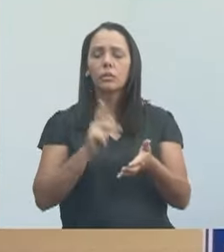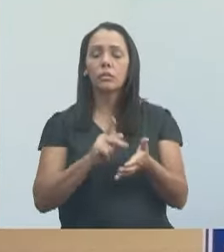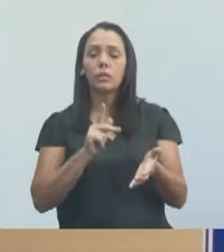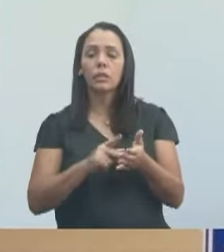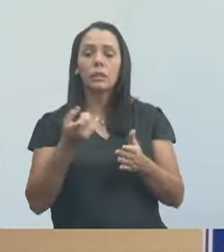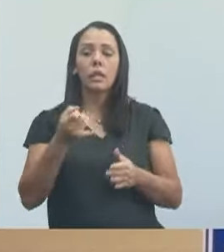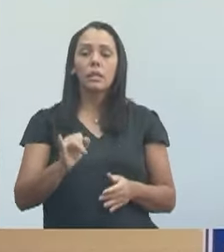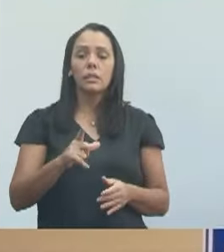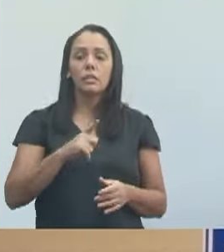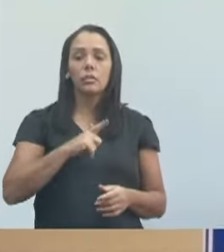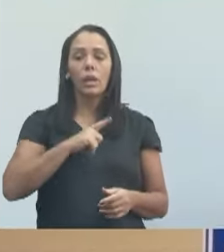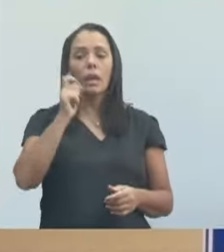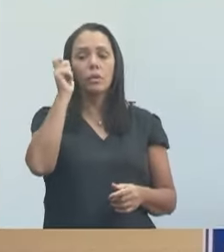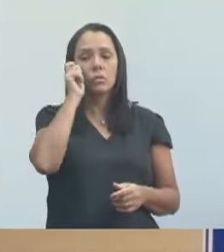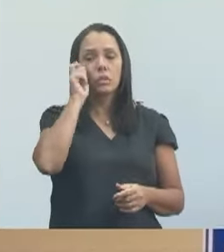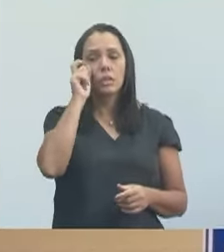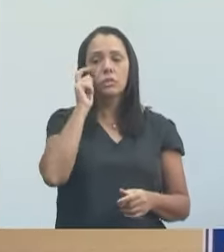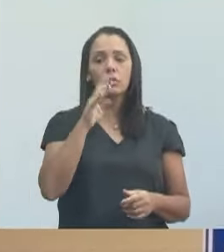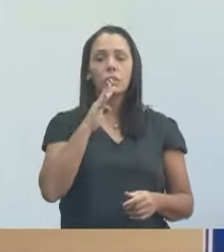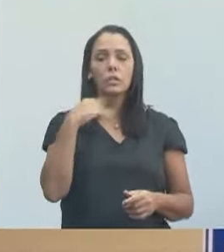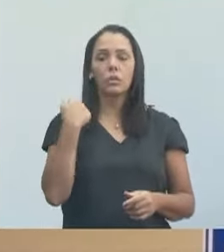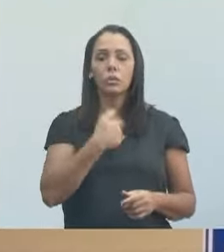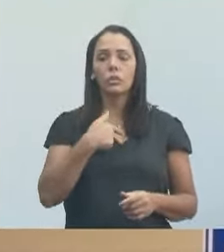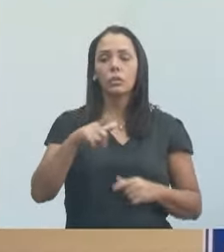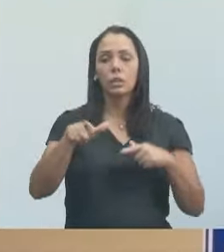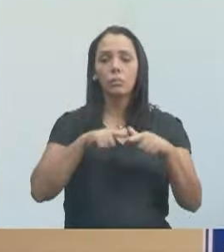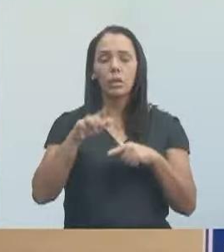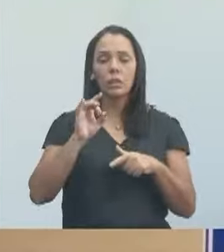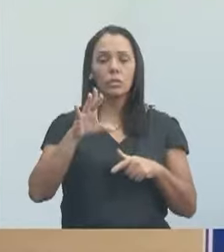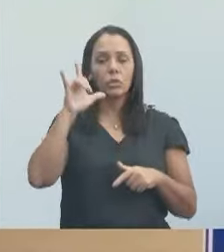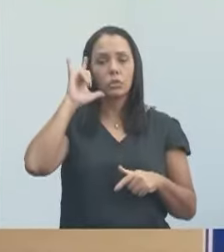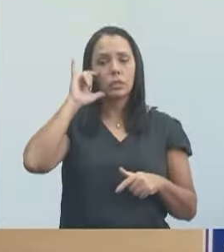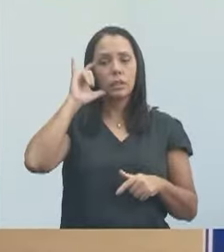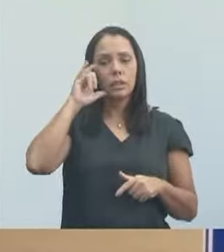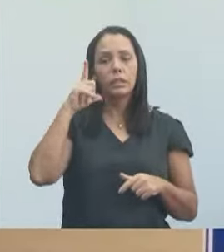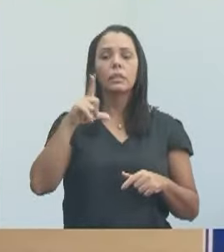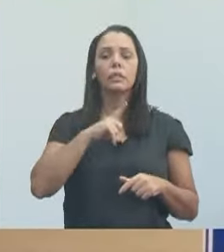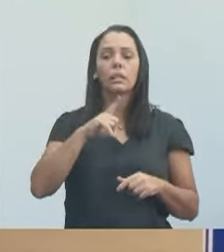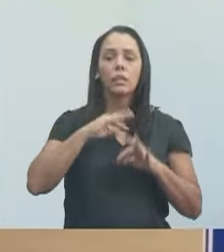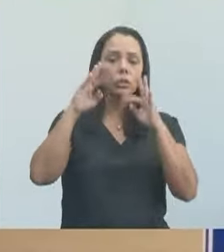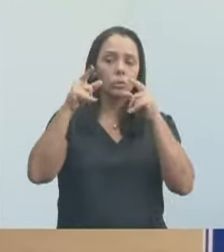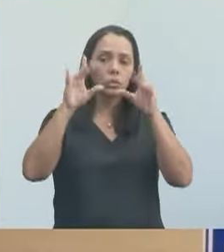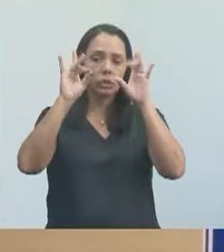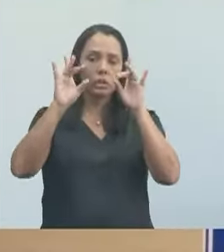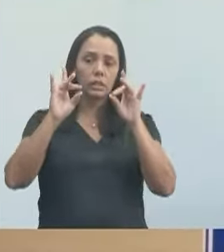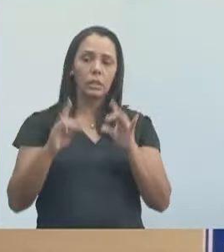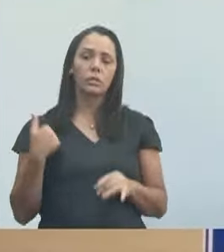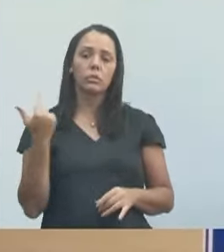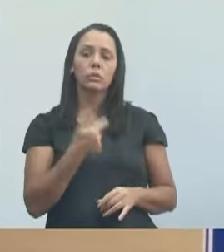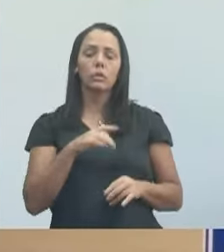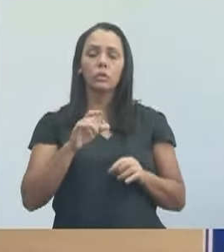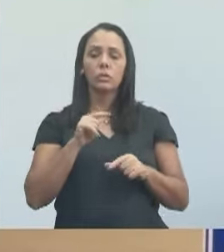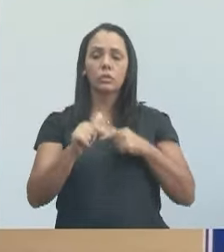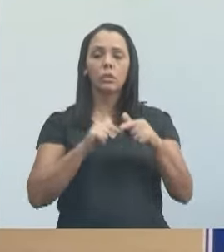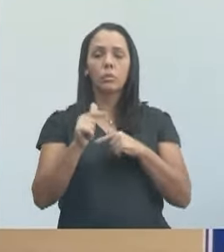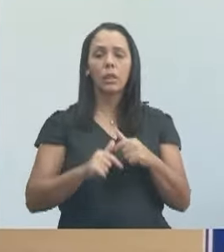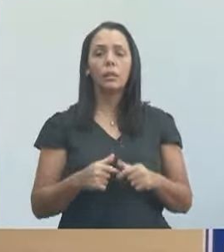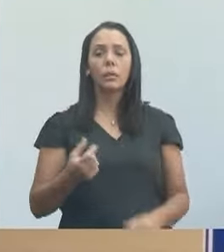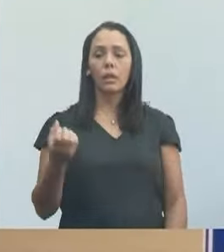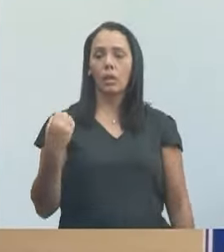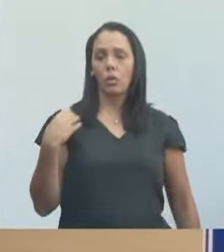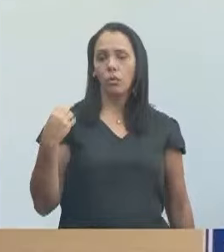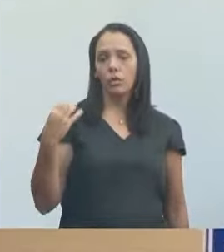quiser, tiver curiosidade em conhecer o nosso trabalho, é só entrar no Instagram, que está tudo lá, vereadora Sônia Patas, todo o nosso trabalho. Estive viajando agora